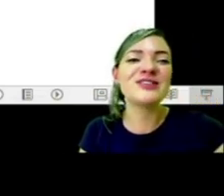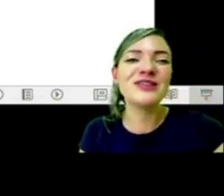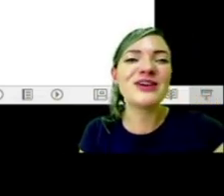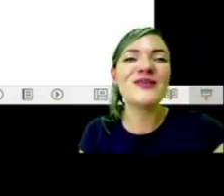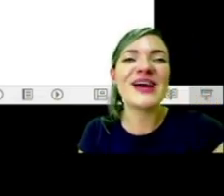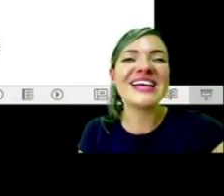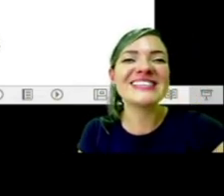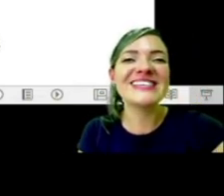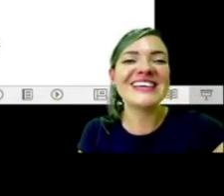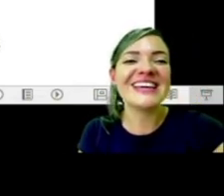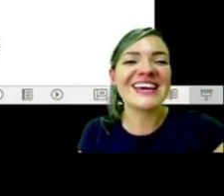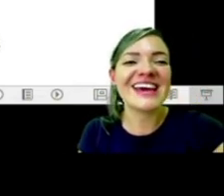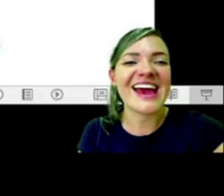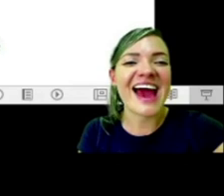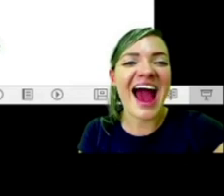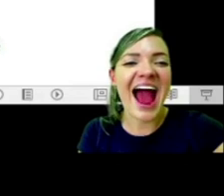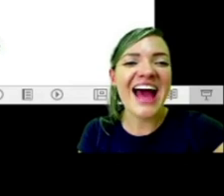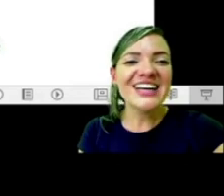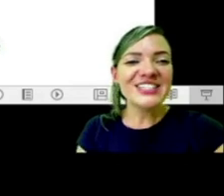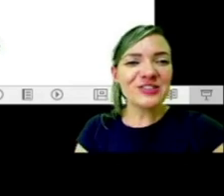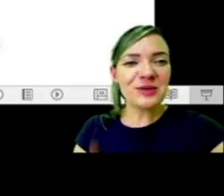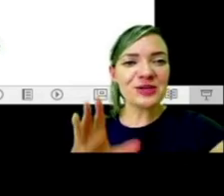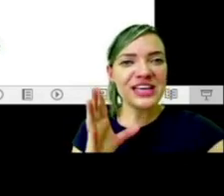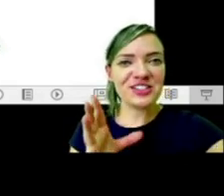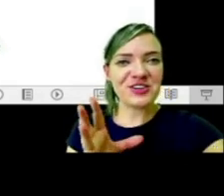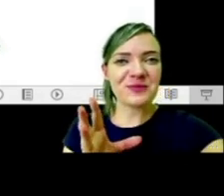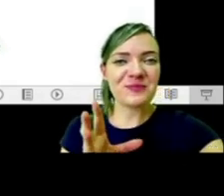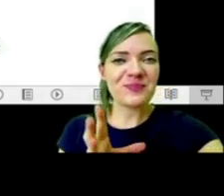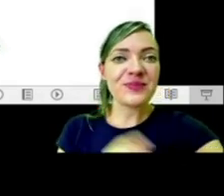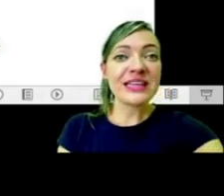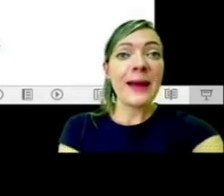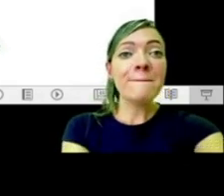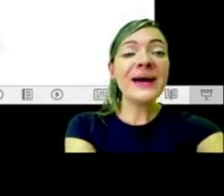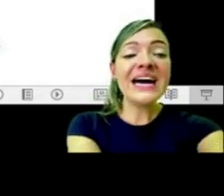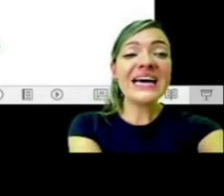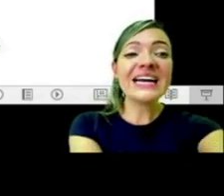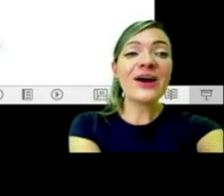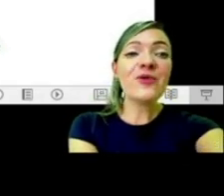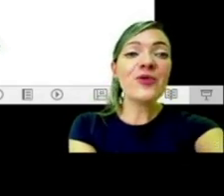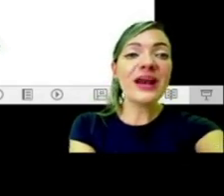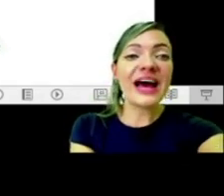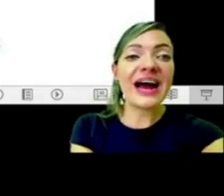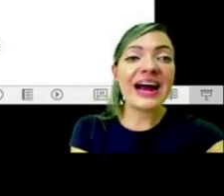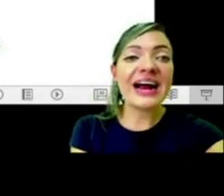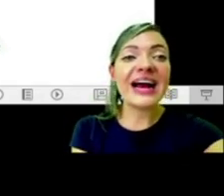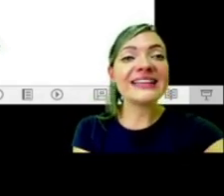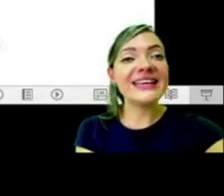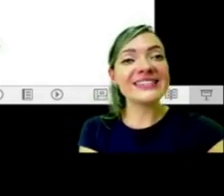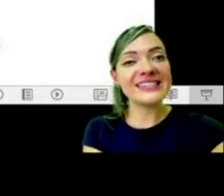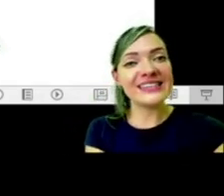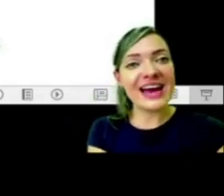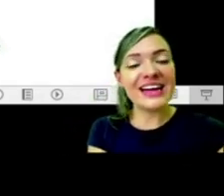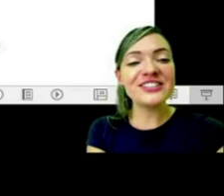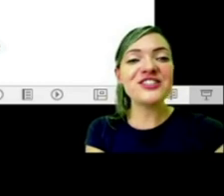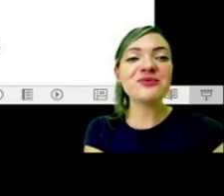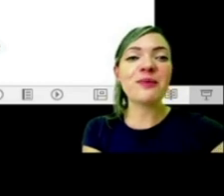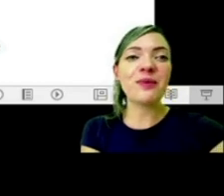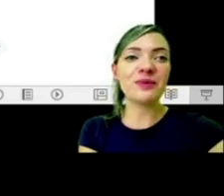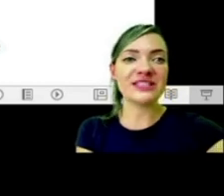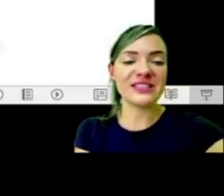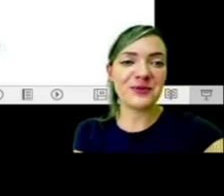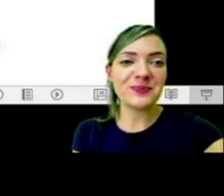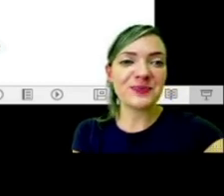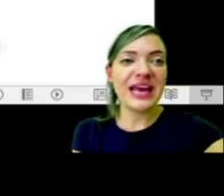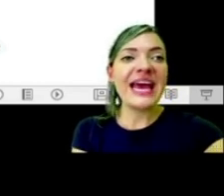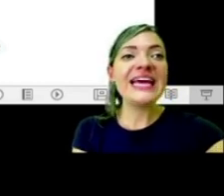Só que sei tudo é com S. Número 7. Para calcular a densidade de